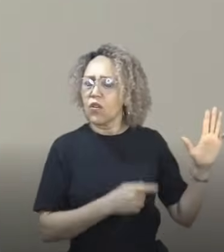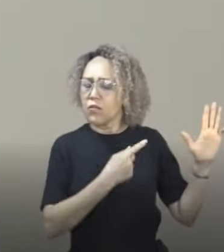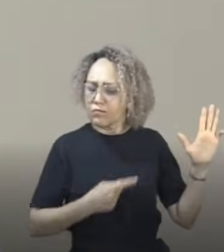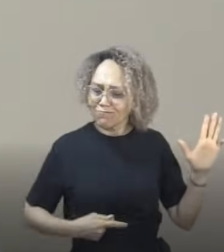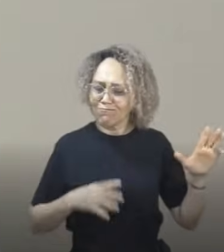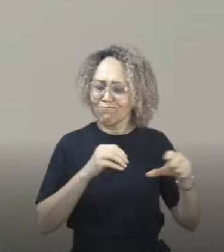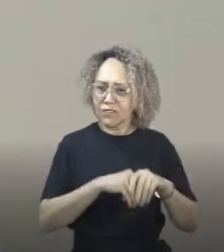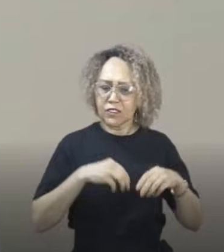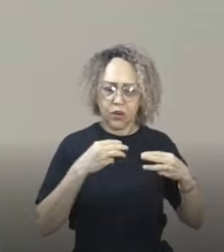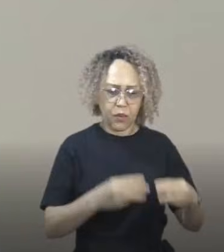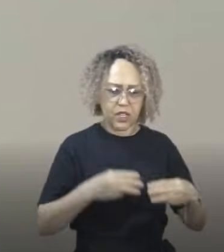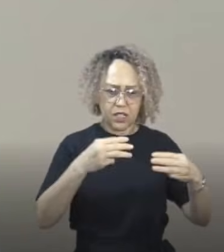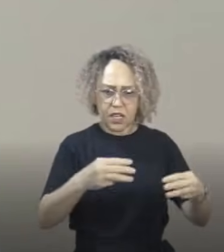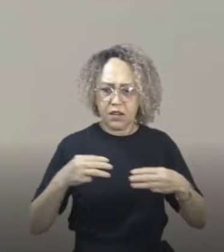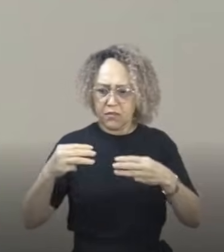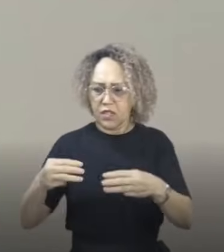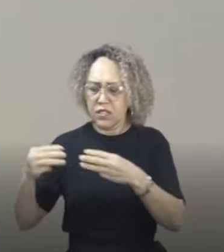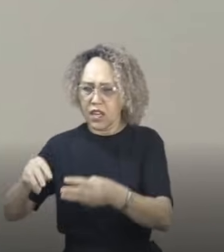ministérios, tá?